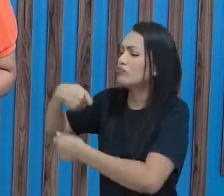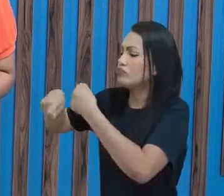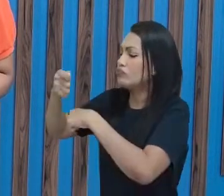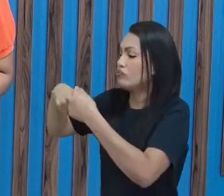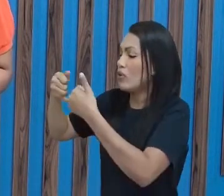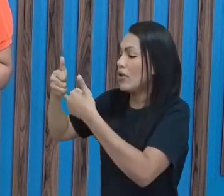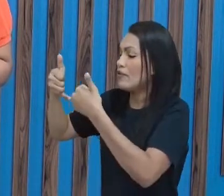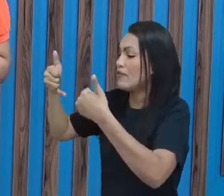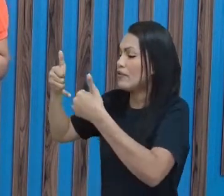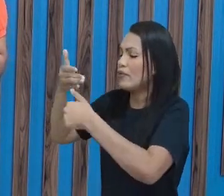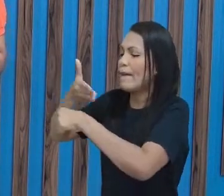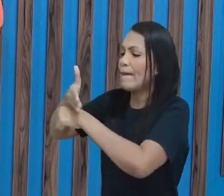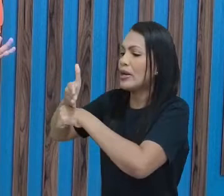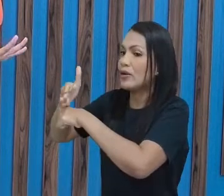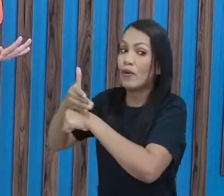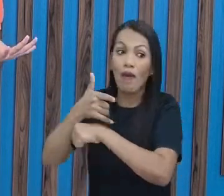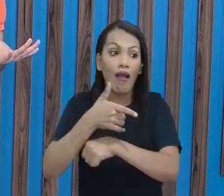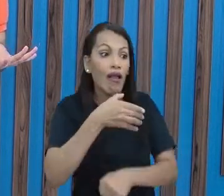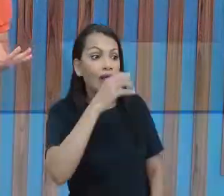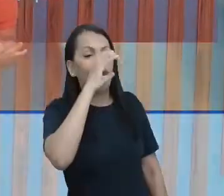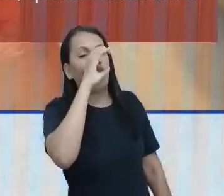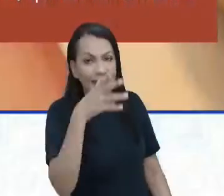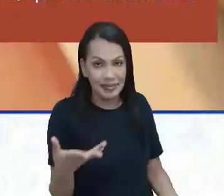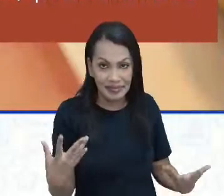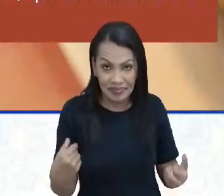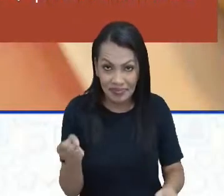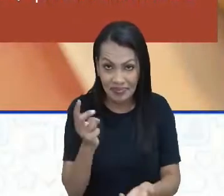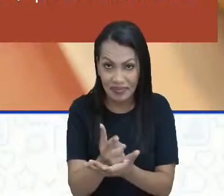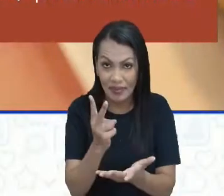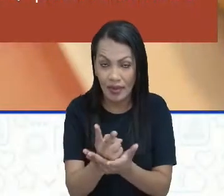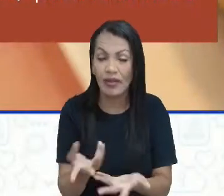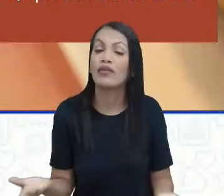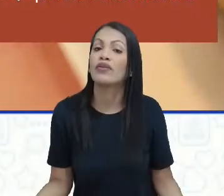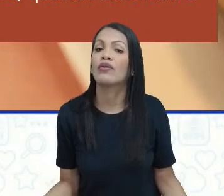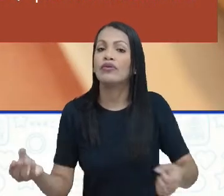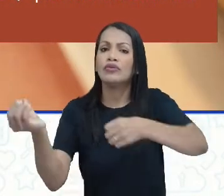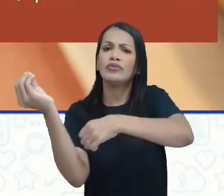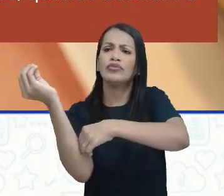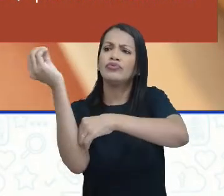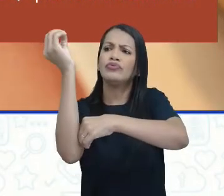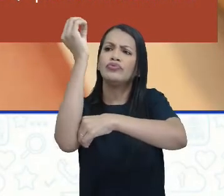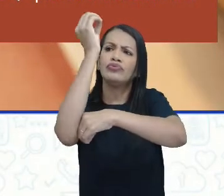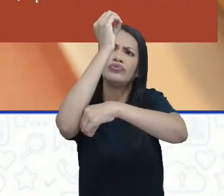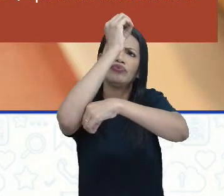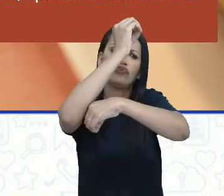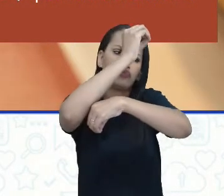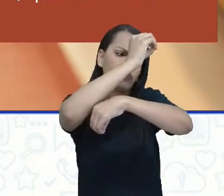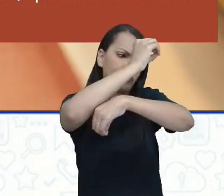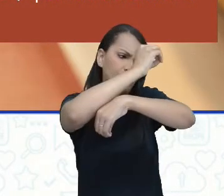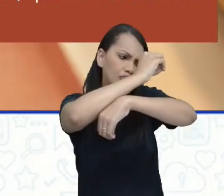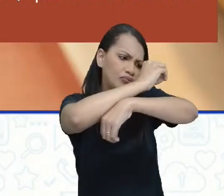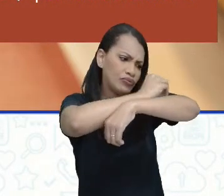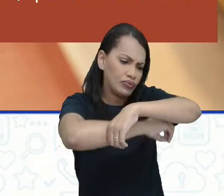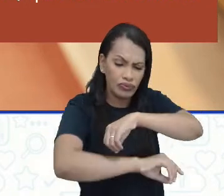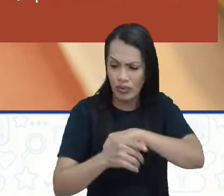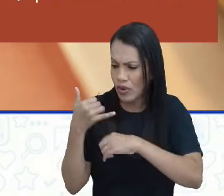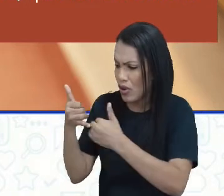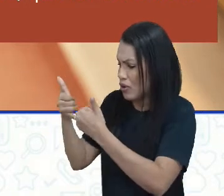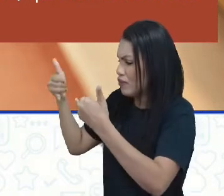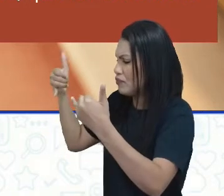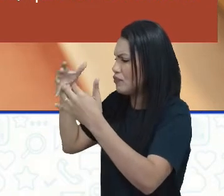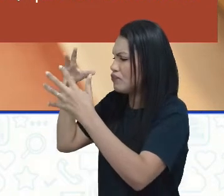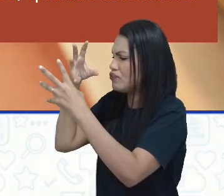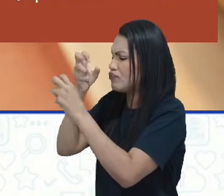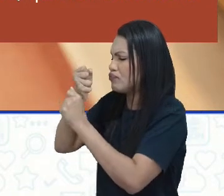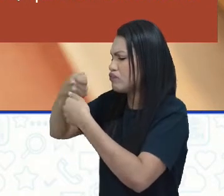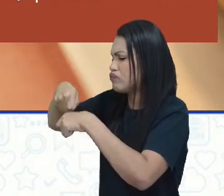Tá certo? Vamos continuar. E à noite, depois de lançar seu fio de escuridão, dormia tranquila.